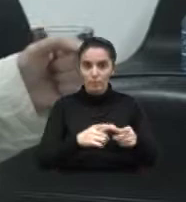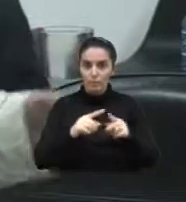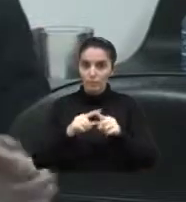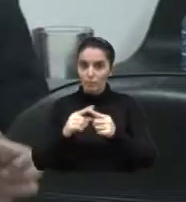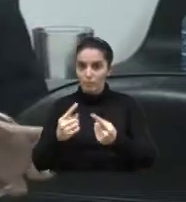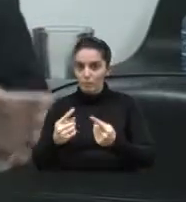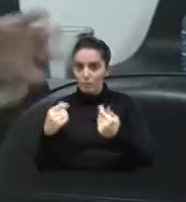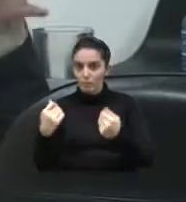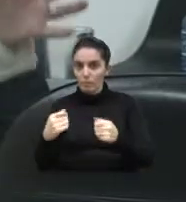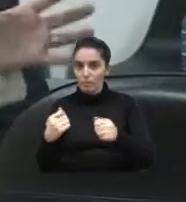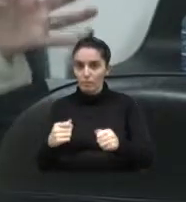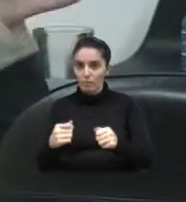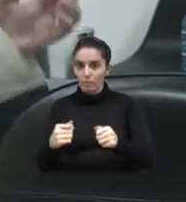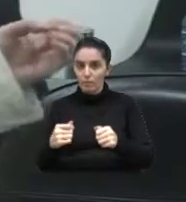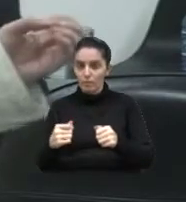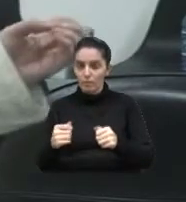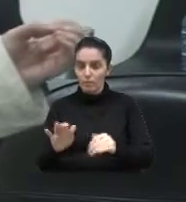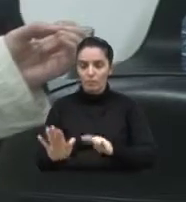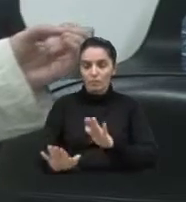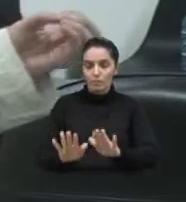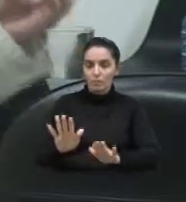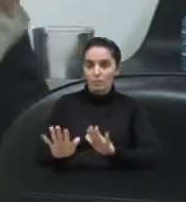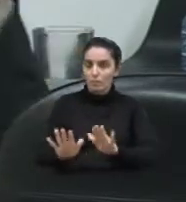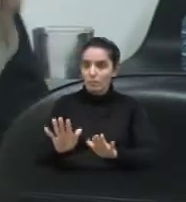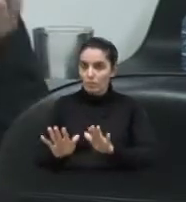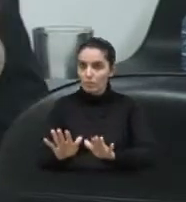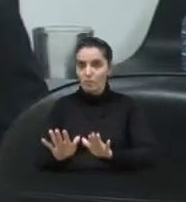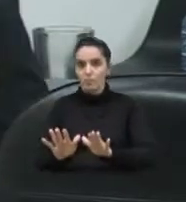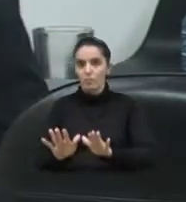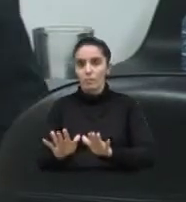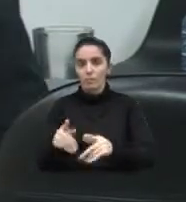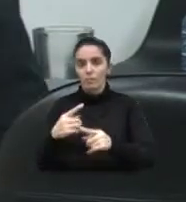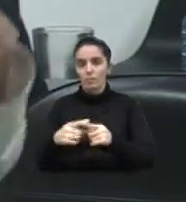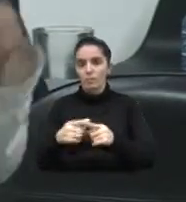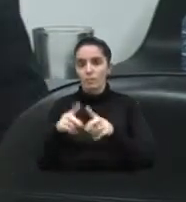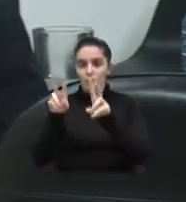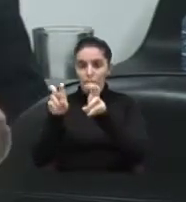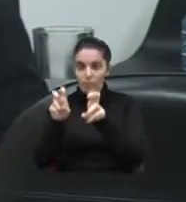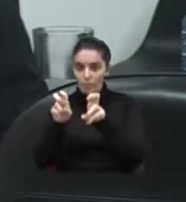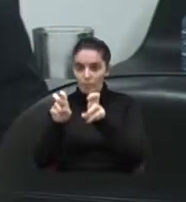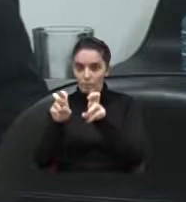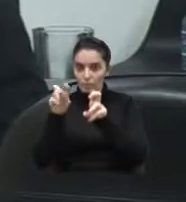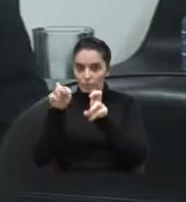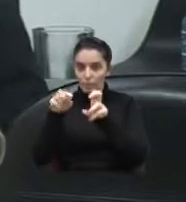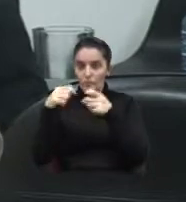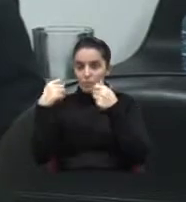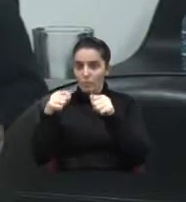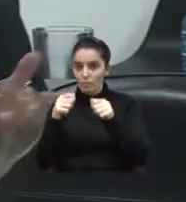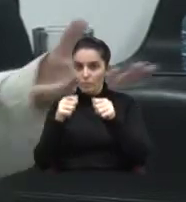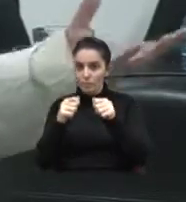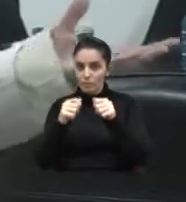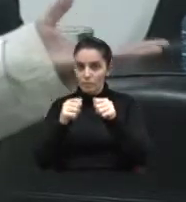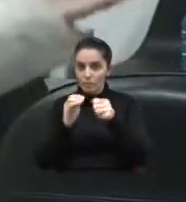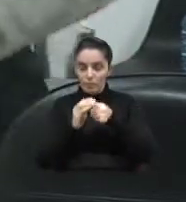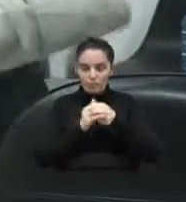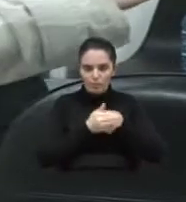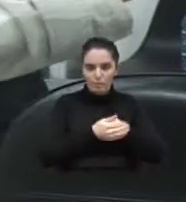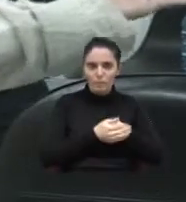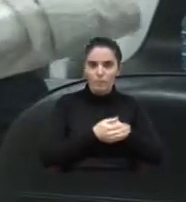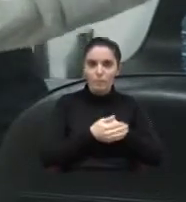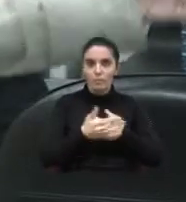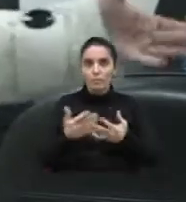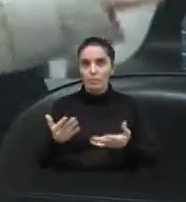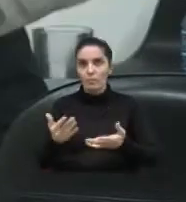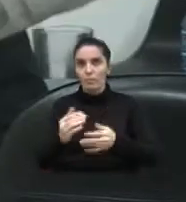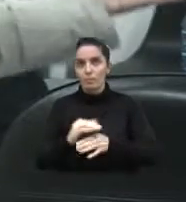de tornar público situações de difícil tratativa, de difícil abordagem. Nós trabalhamos, e você faz